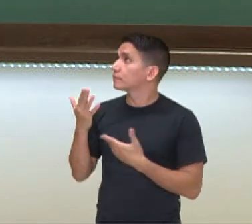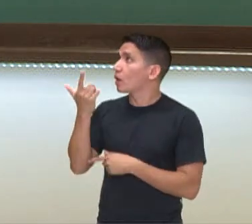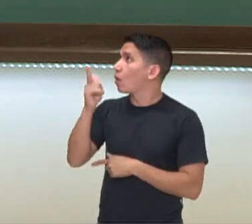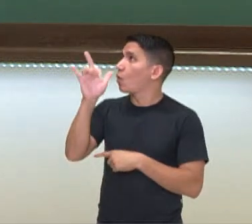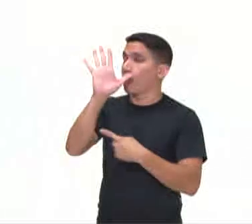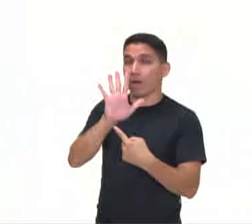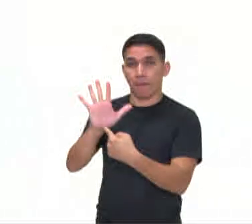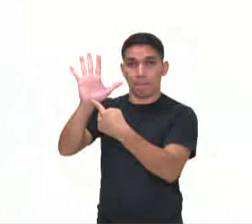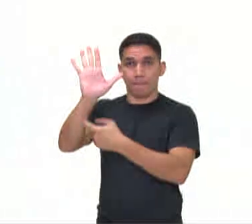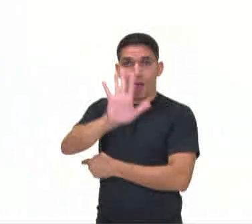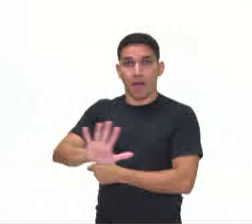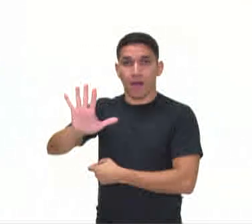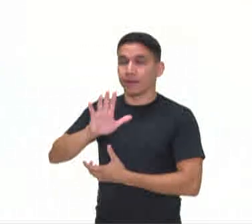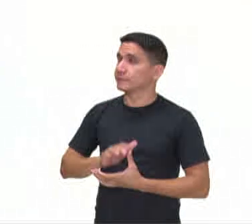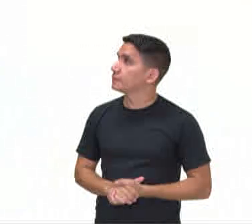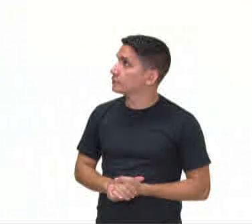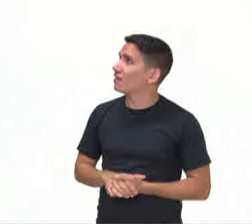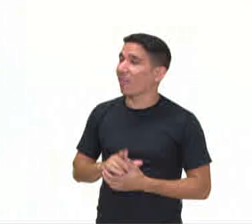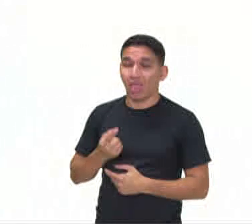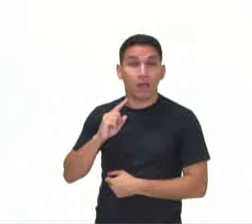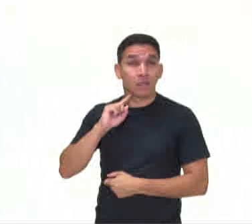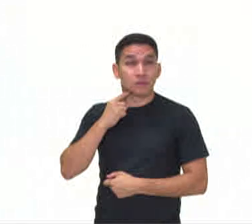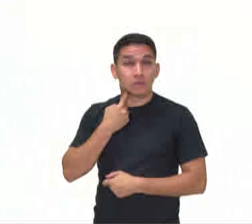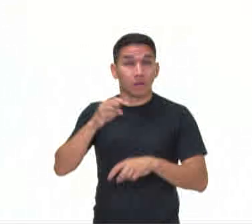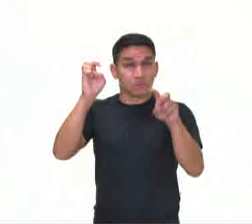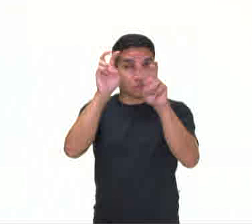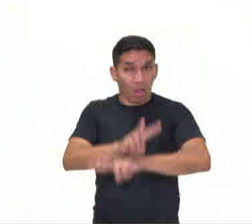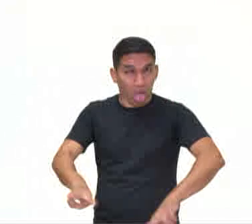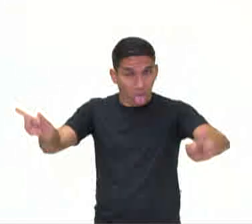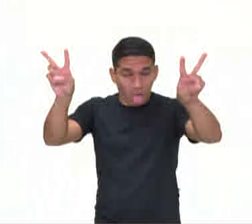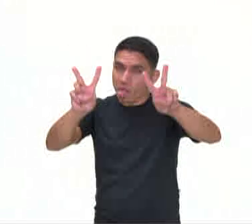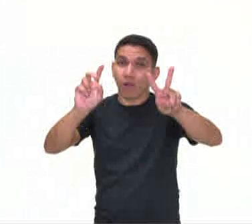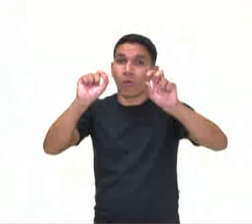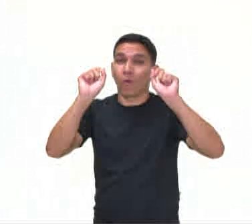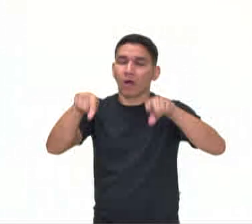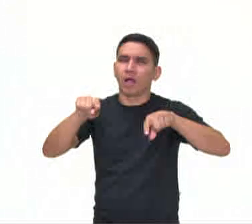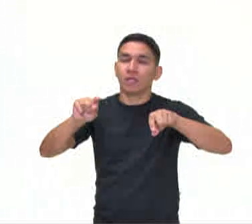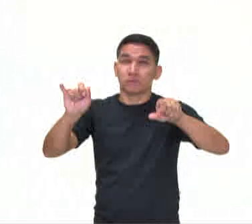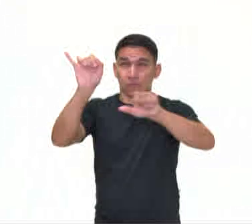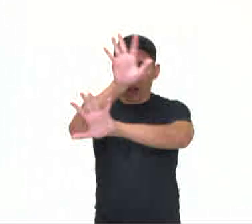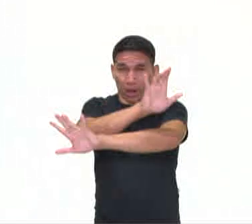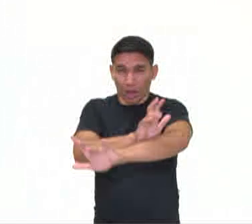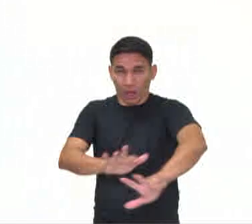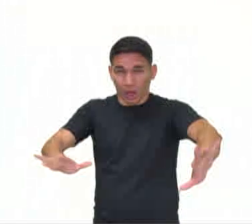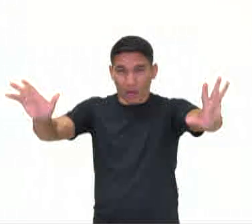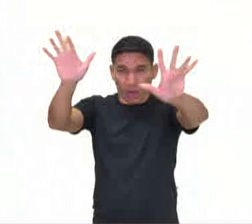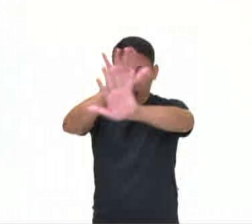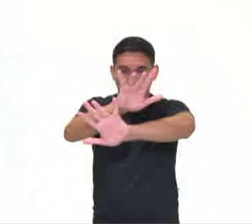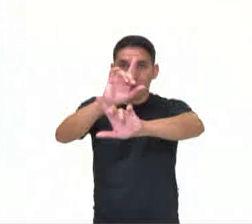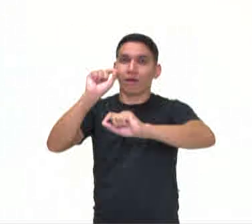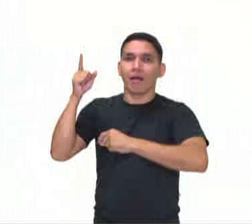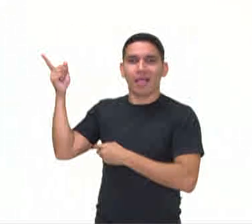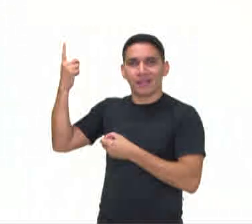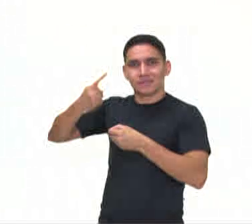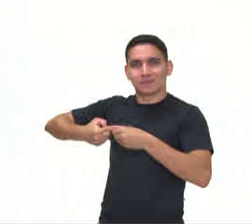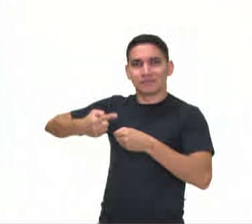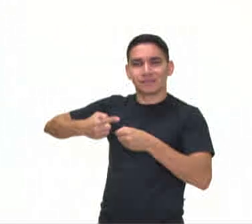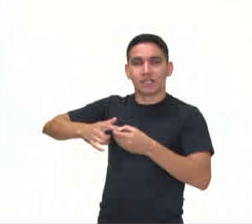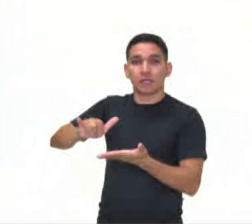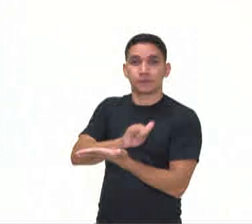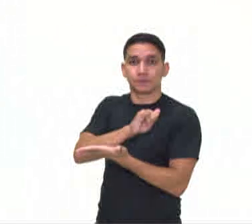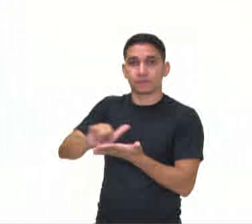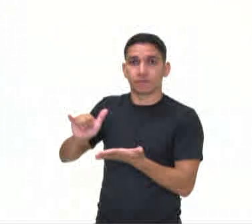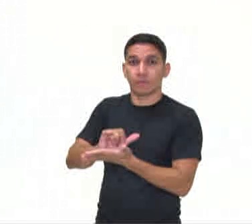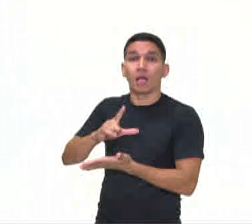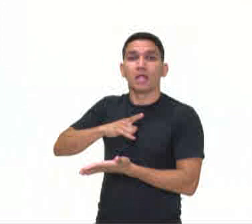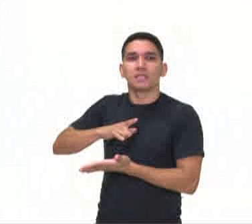que você vê aqui, nós temos uma poluição visual. Por quê? Nós temos aqui a cidade de Nova York e nós estamos vendo ali uma